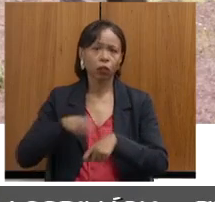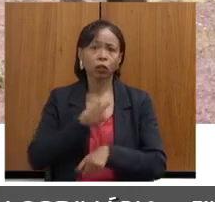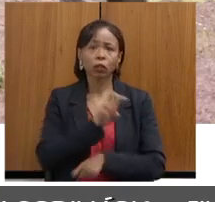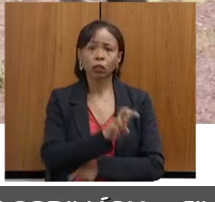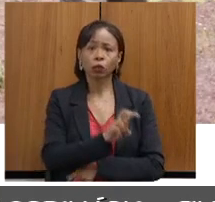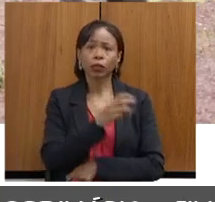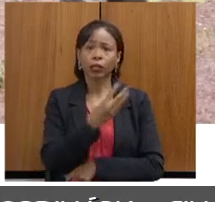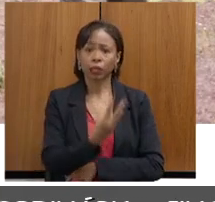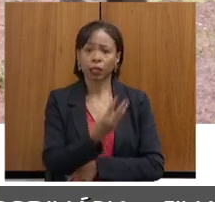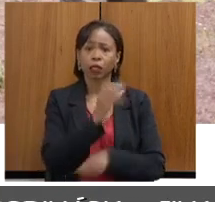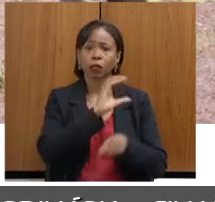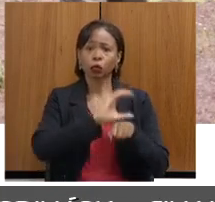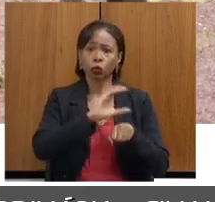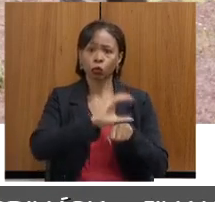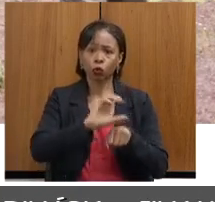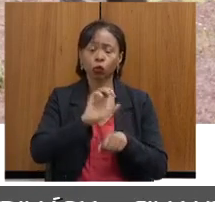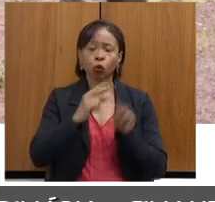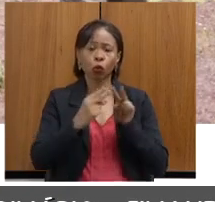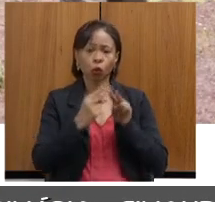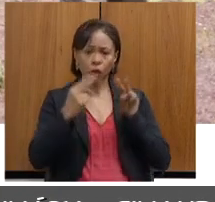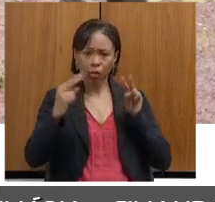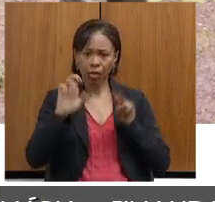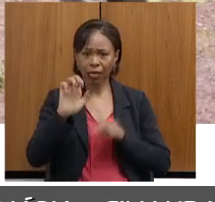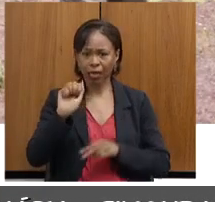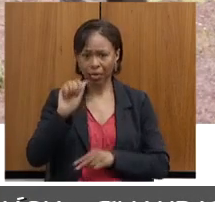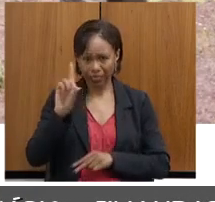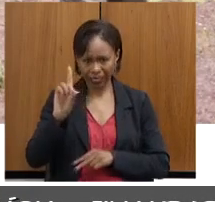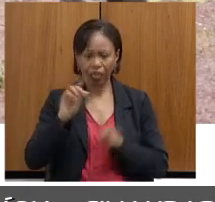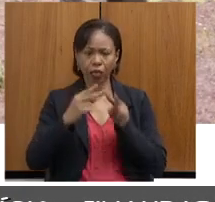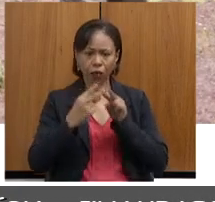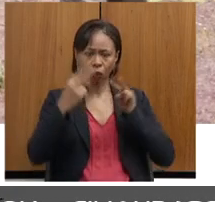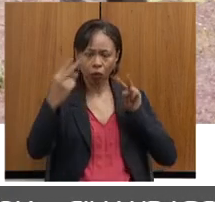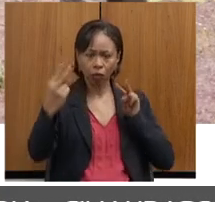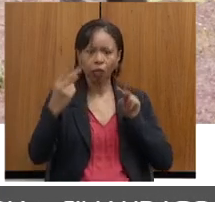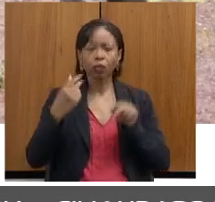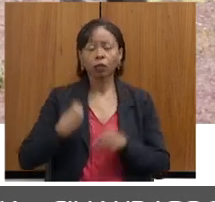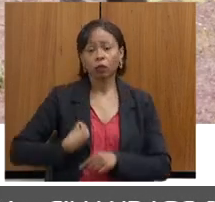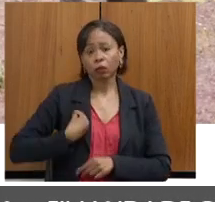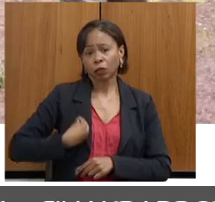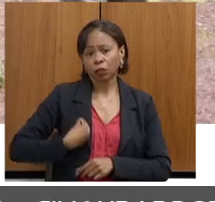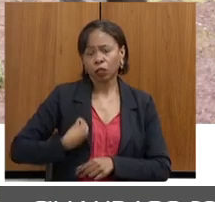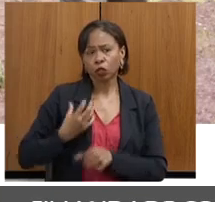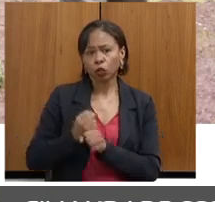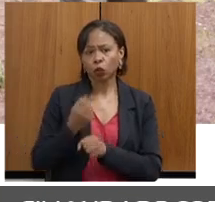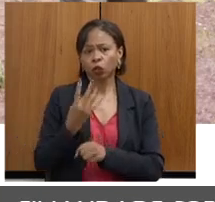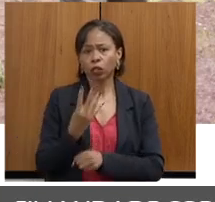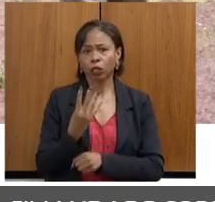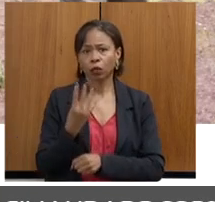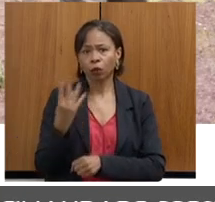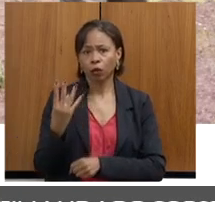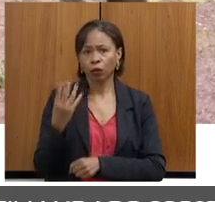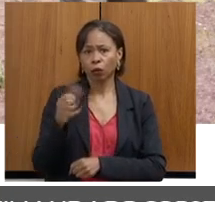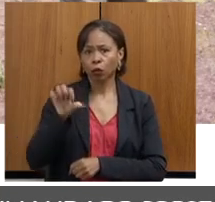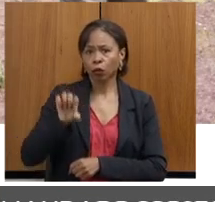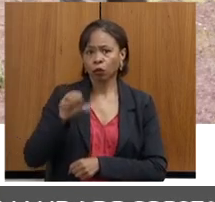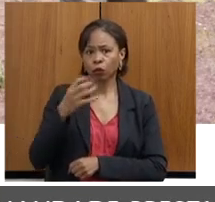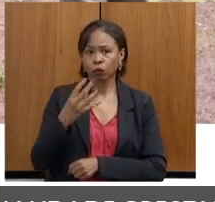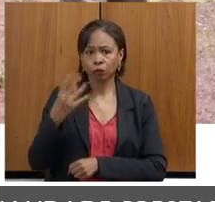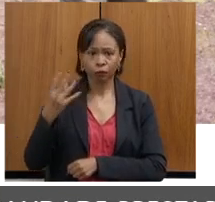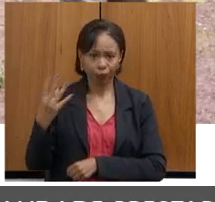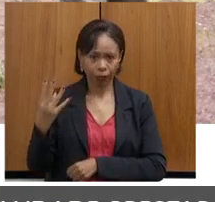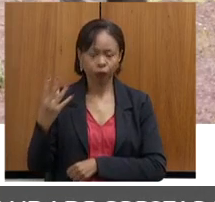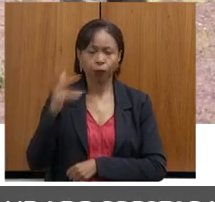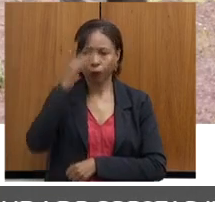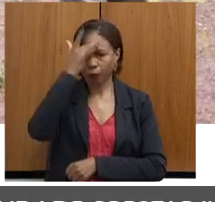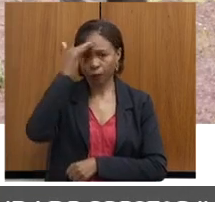53 cursos EAD com a participação aí de 44.900 14